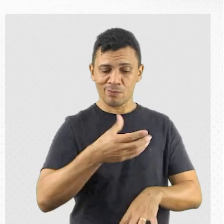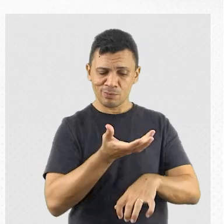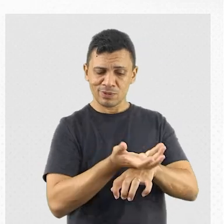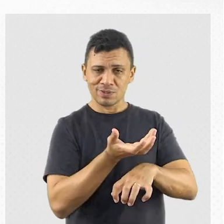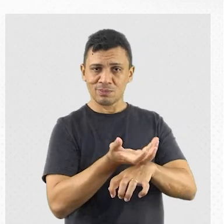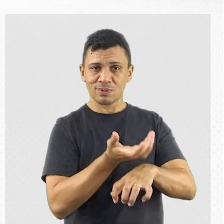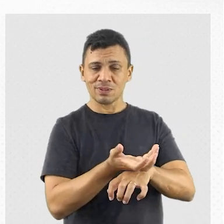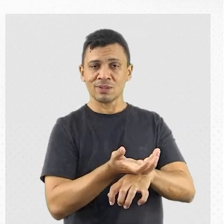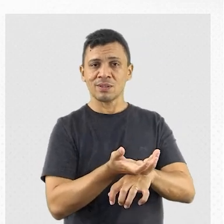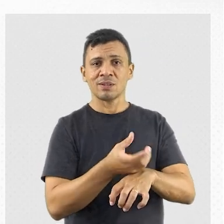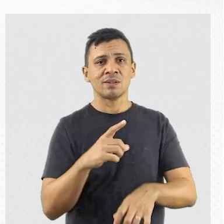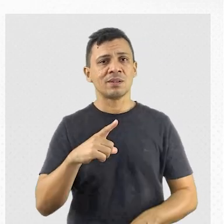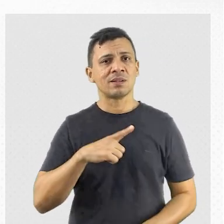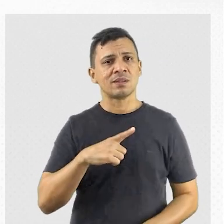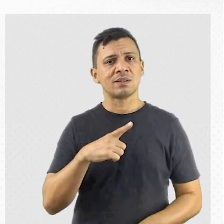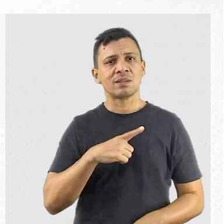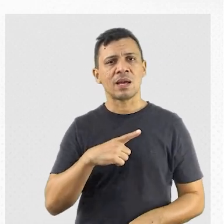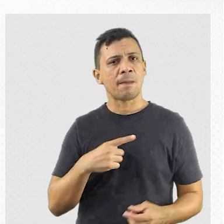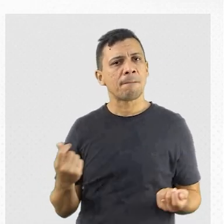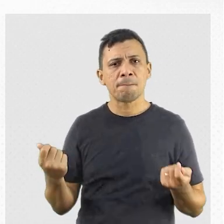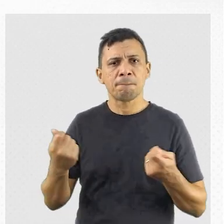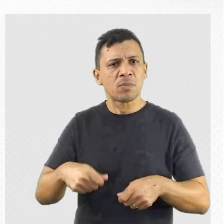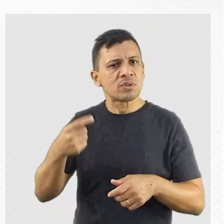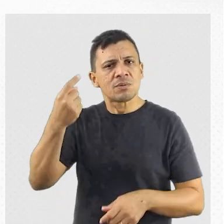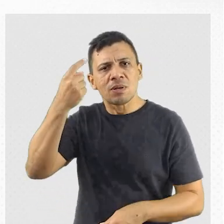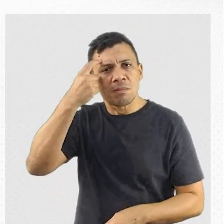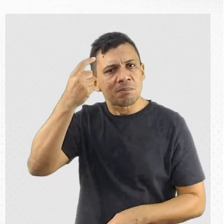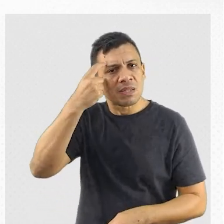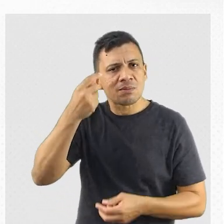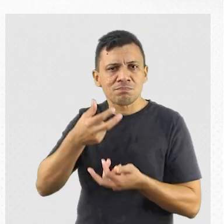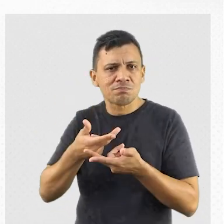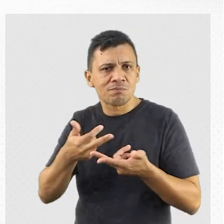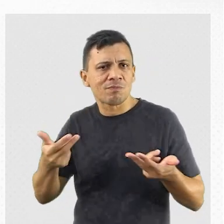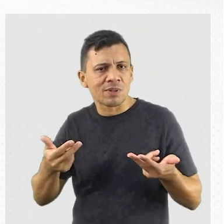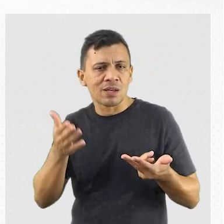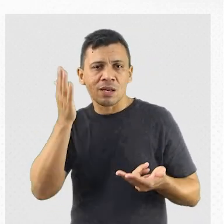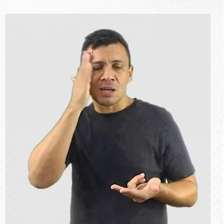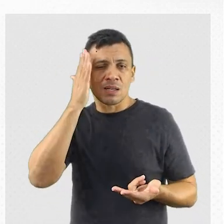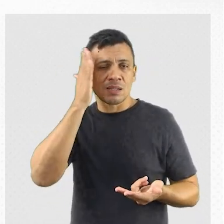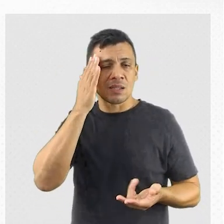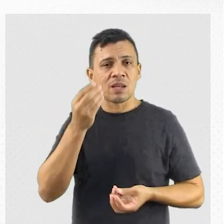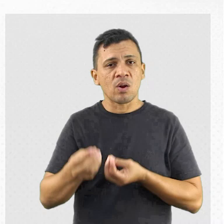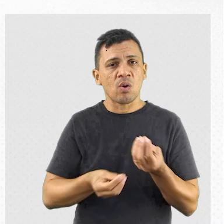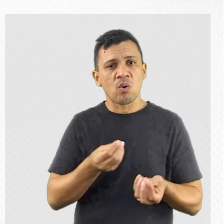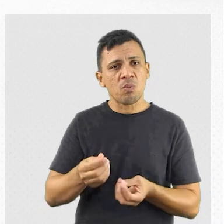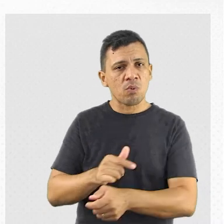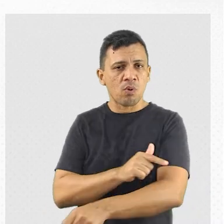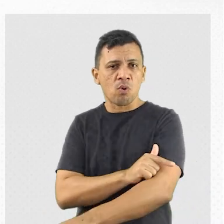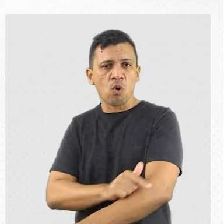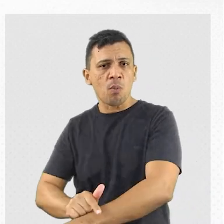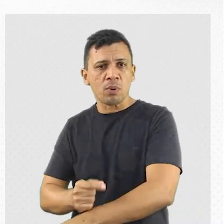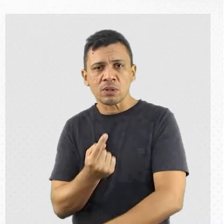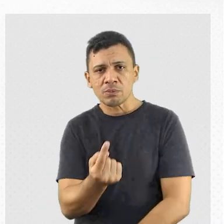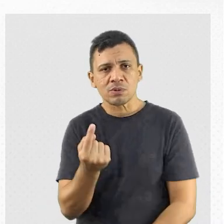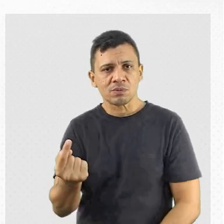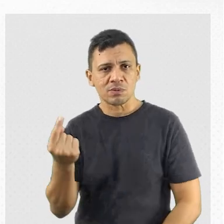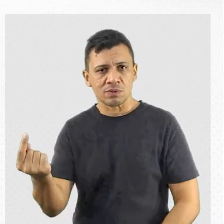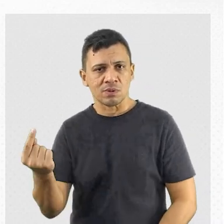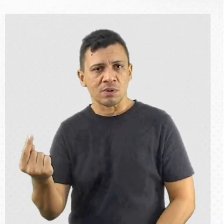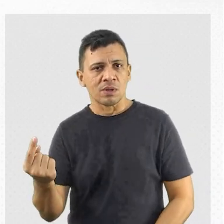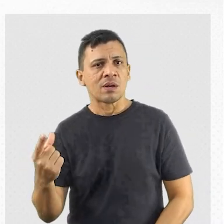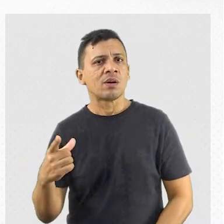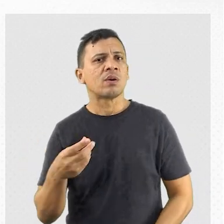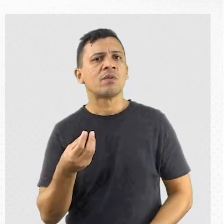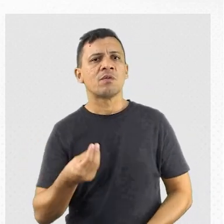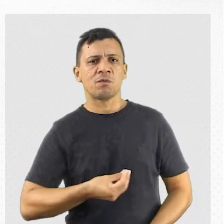existir, sobre o que fazer, como falar? É a sociedade. Ou seja, Inclusive, se nós somos capazes de